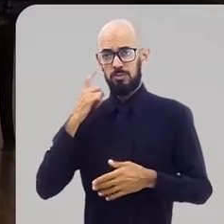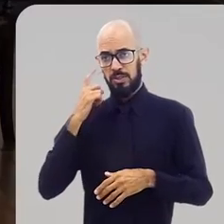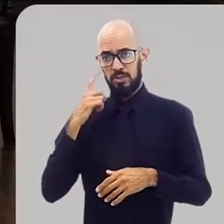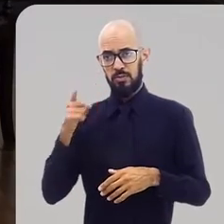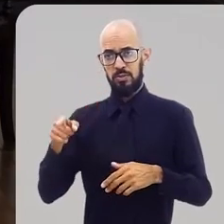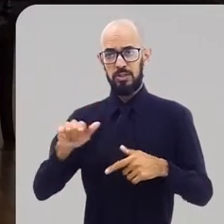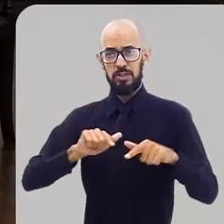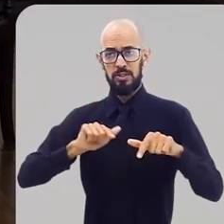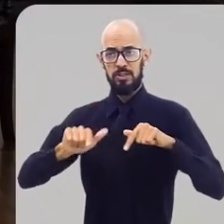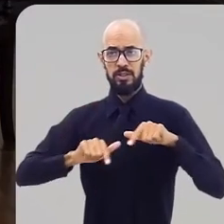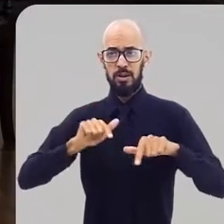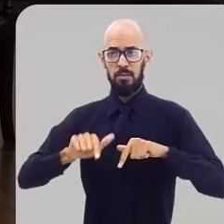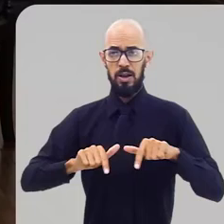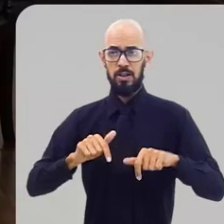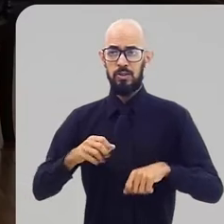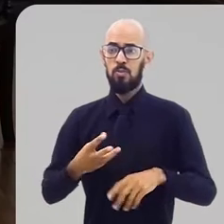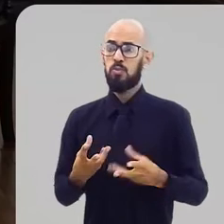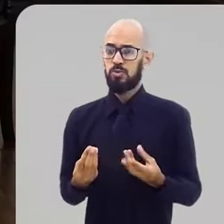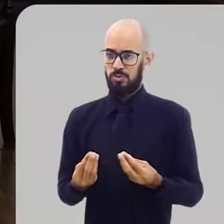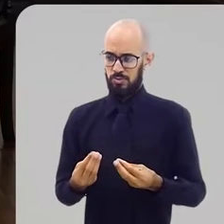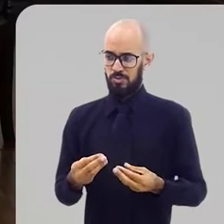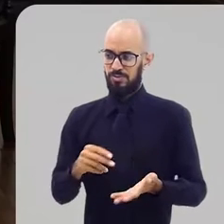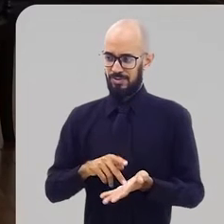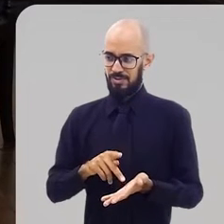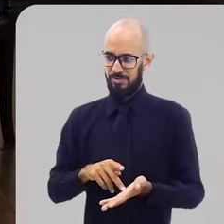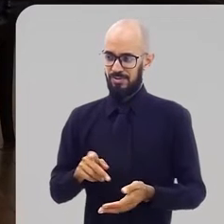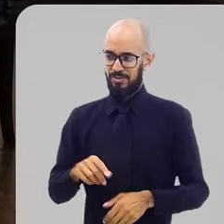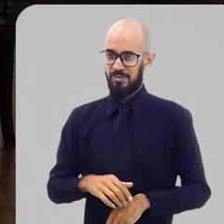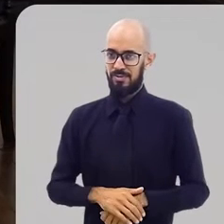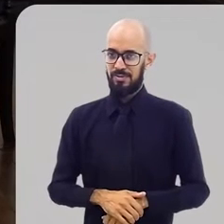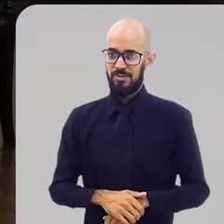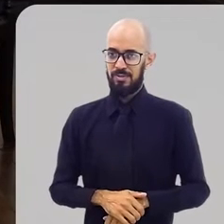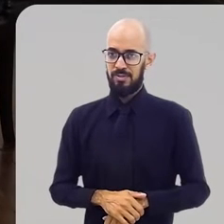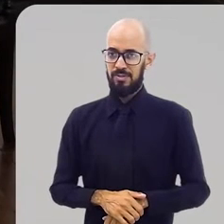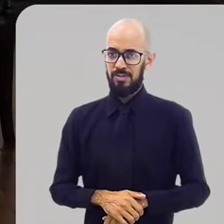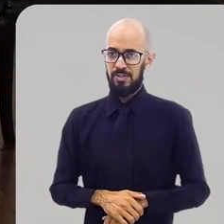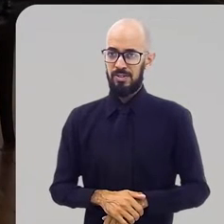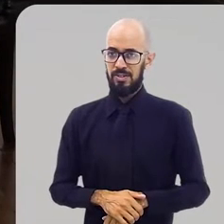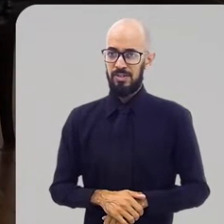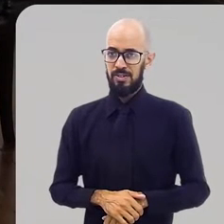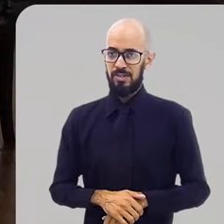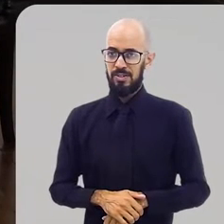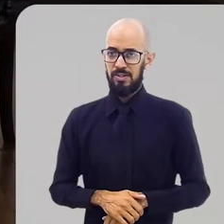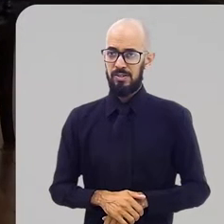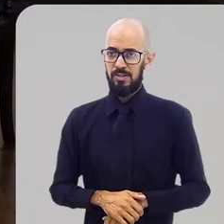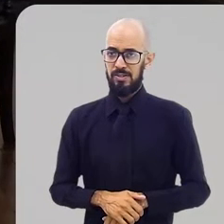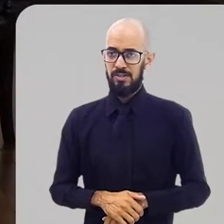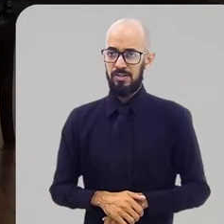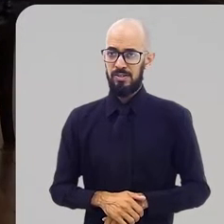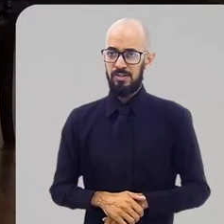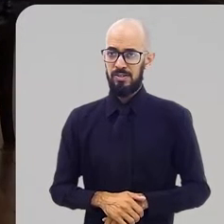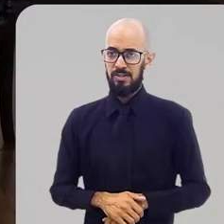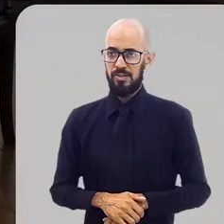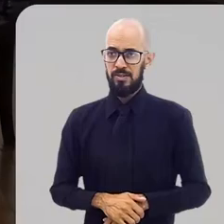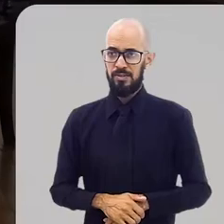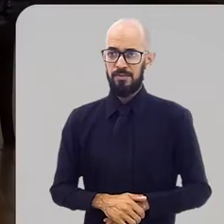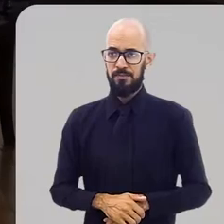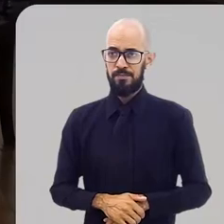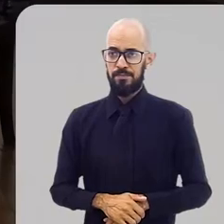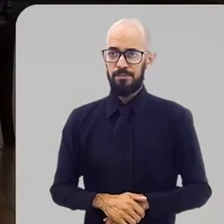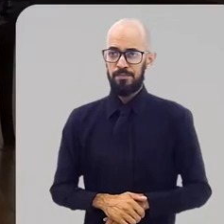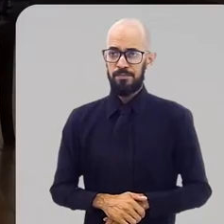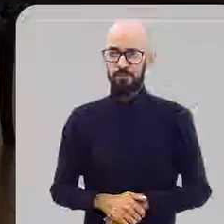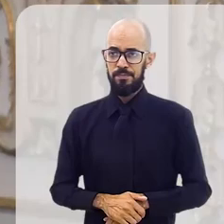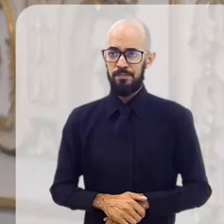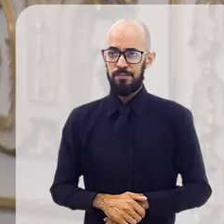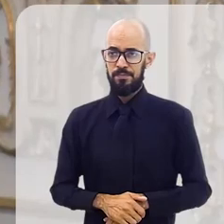com vocês trabalha o dia inteiro o que é essa dedicação e o que são